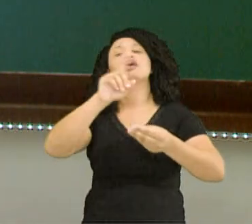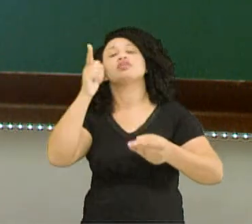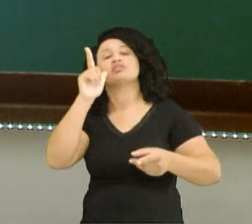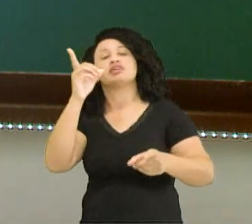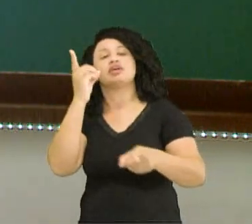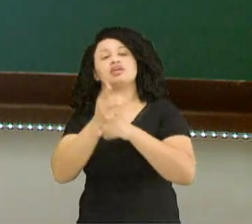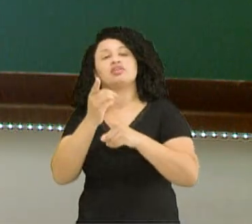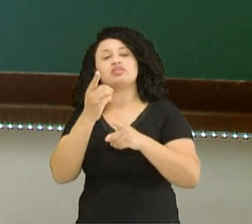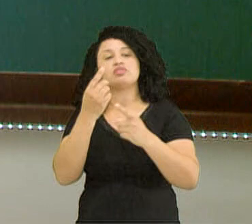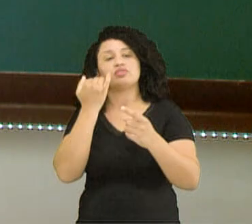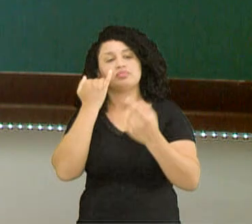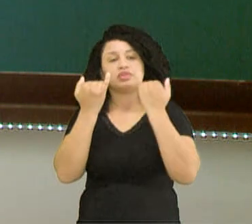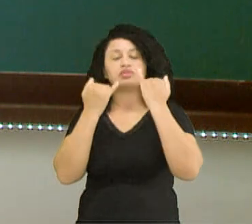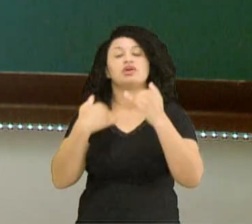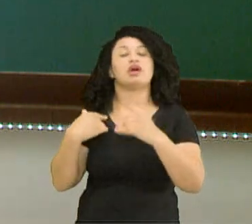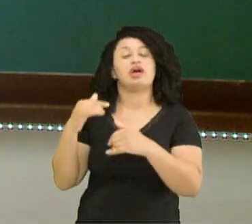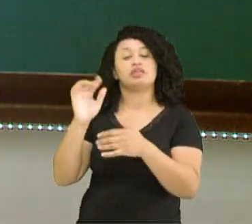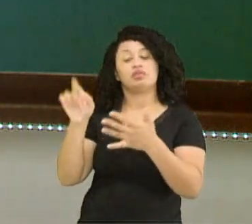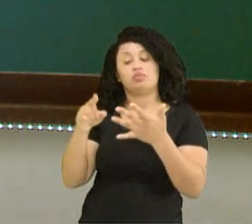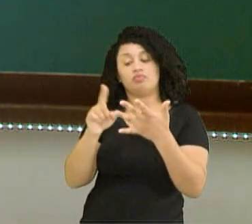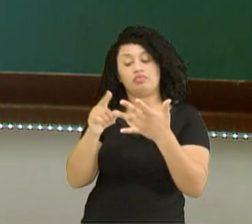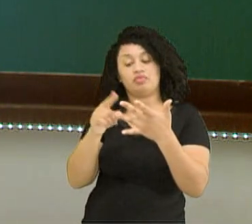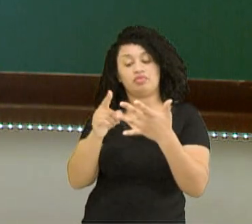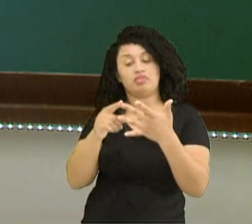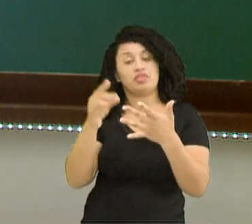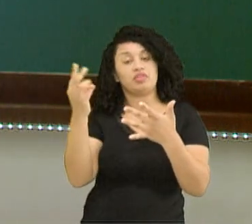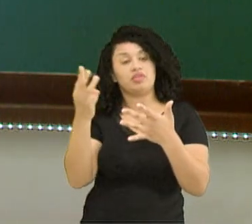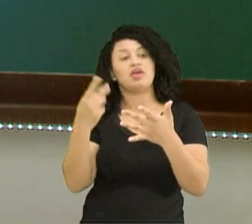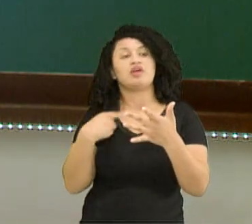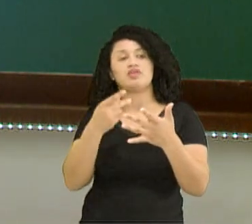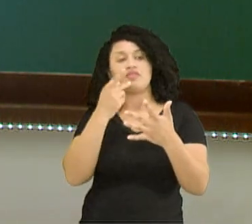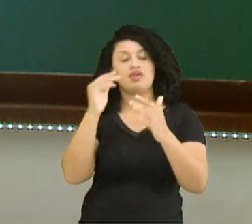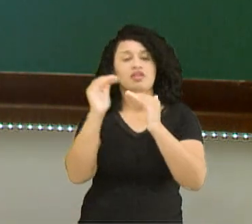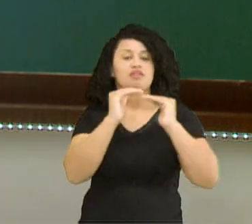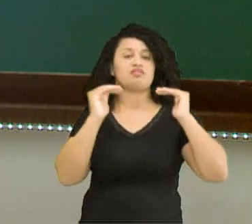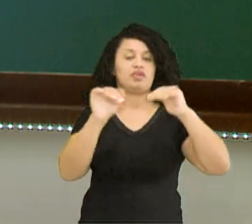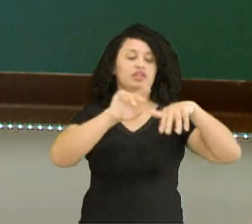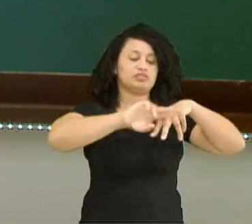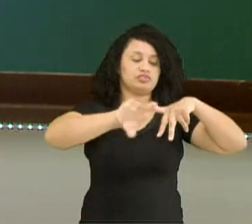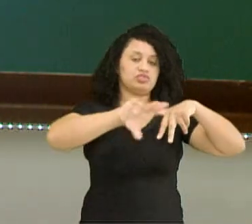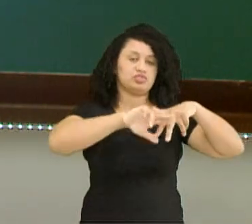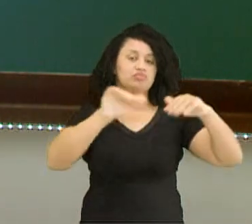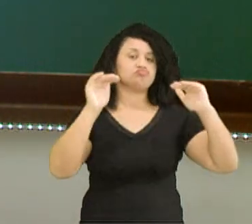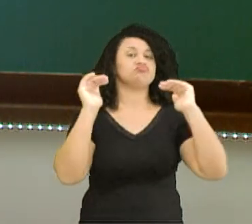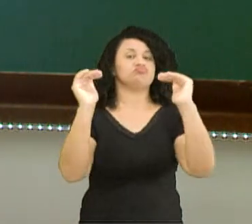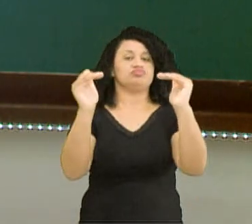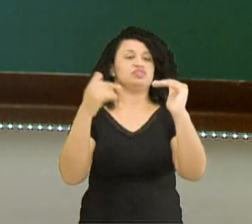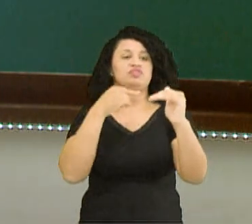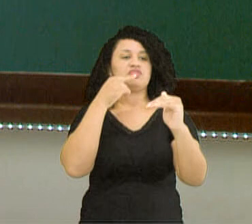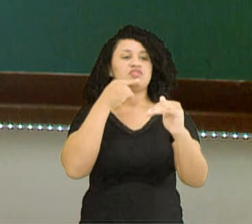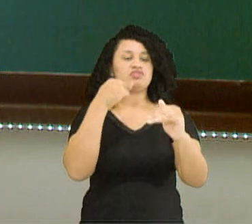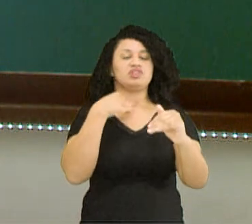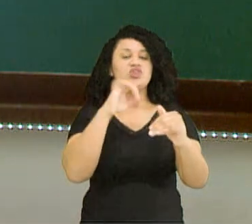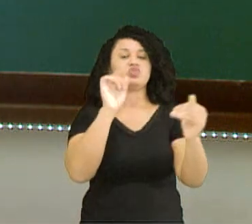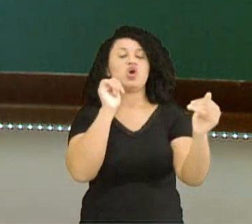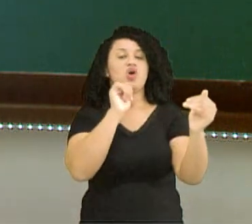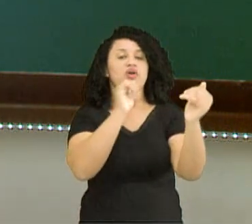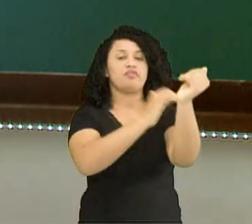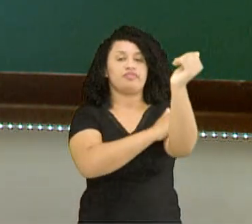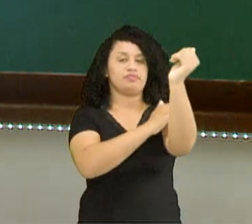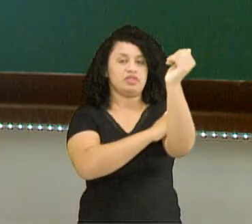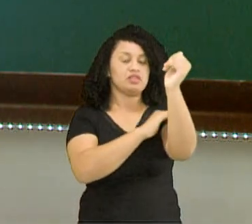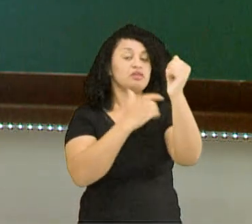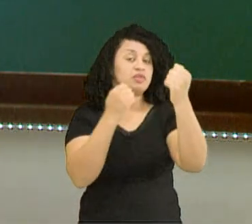no final, quando ela diz, né, da igualdade de gênero, então, não adianta a gente ser só feminista. Então, a última